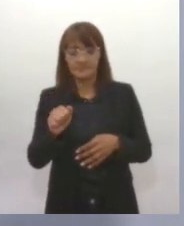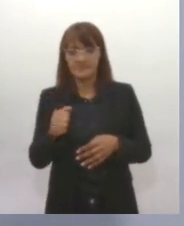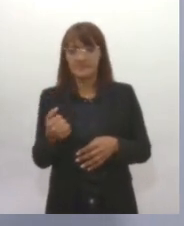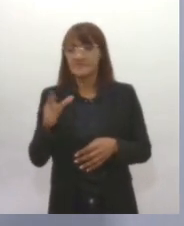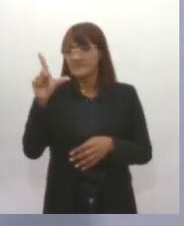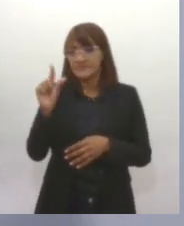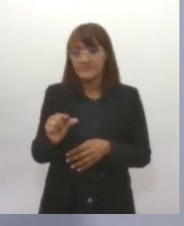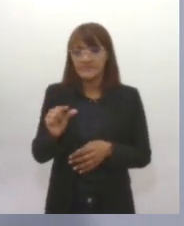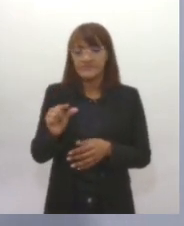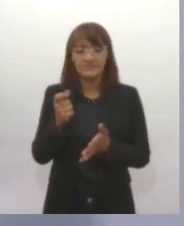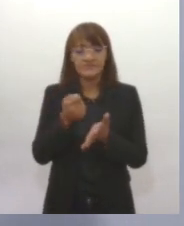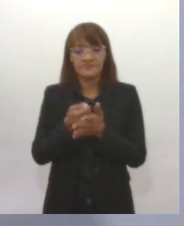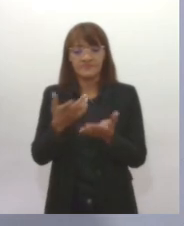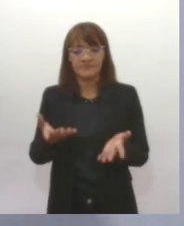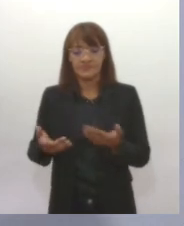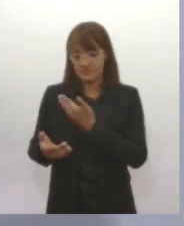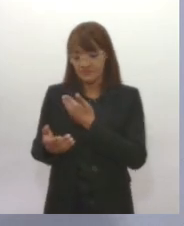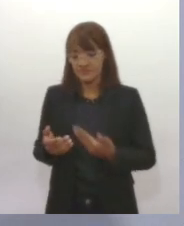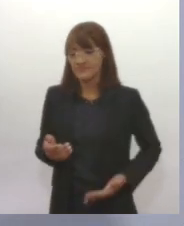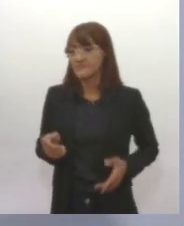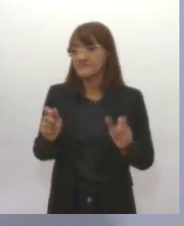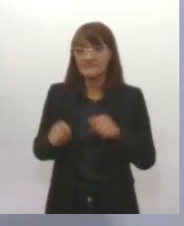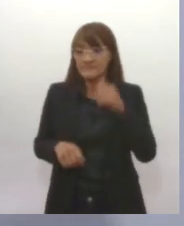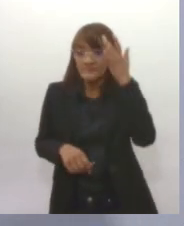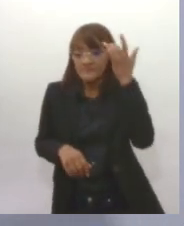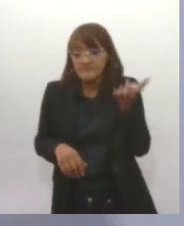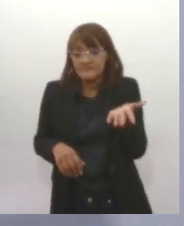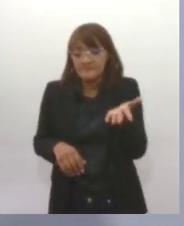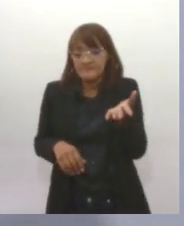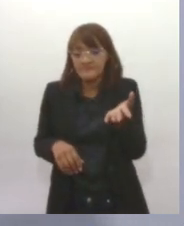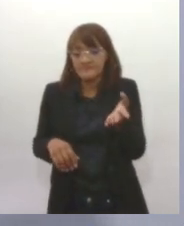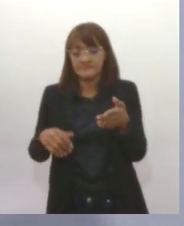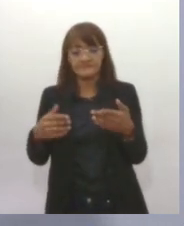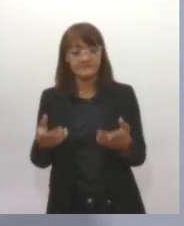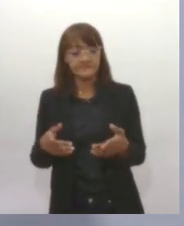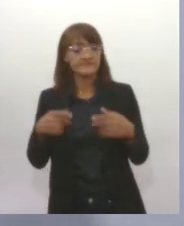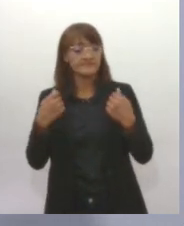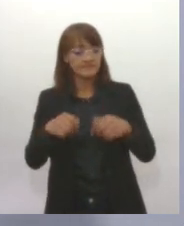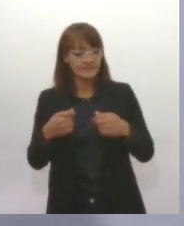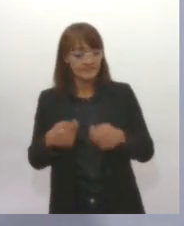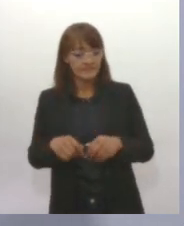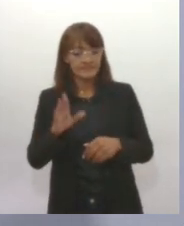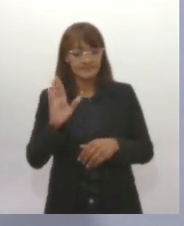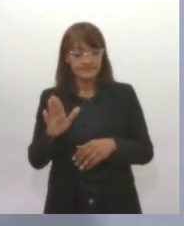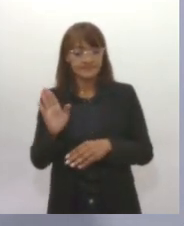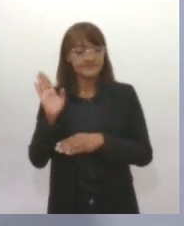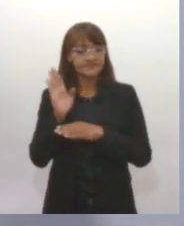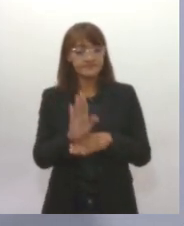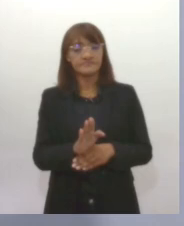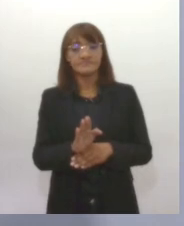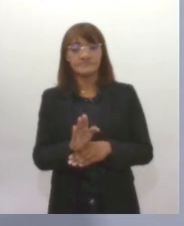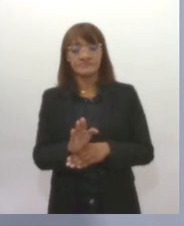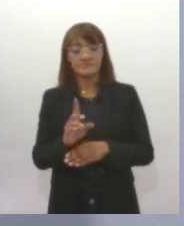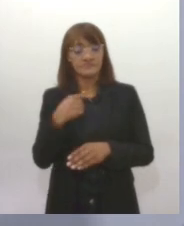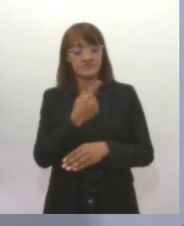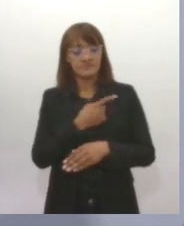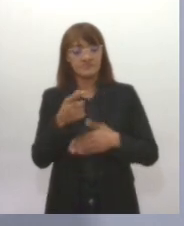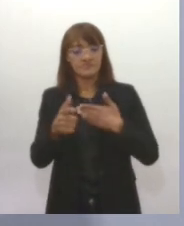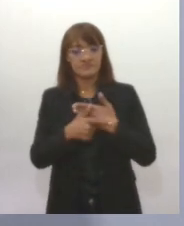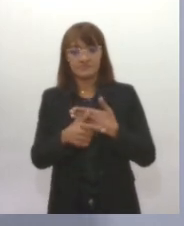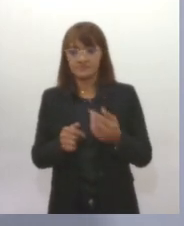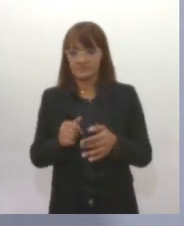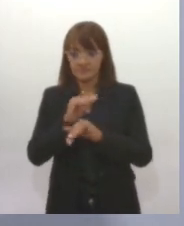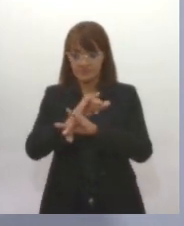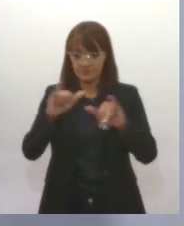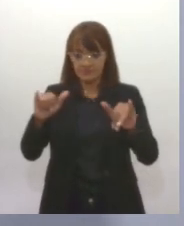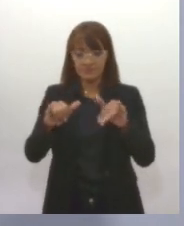amanhã, né? Então, a gente precisa ter essa clareza e fazer a nossa parte. Alertado está, mais de uma vez, anos e